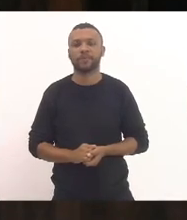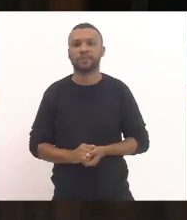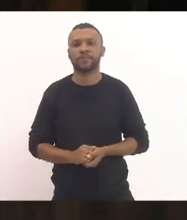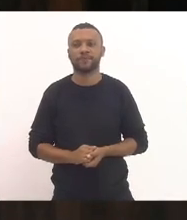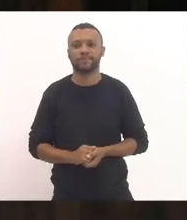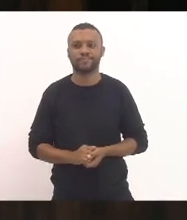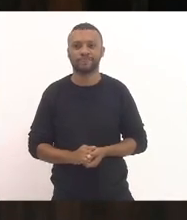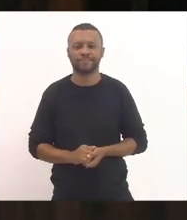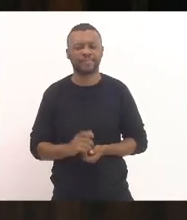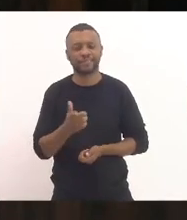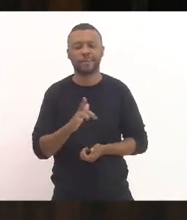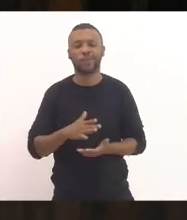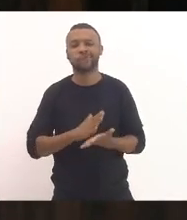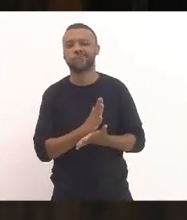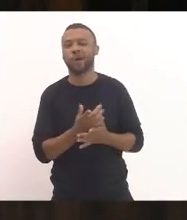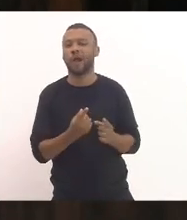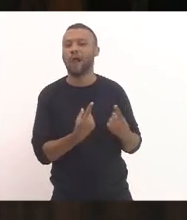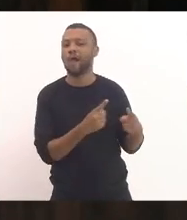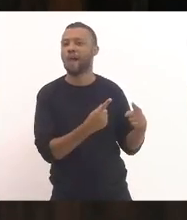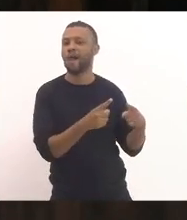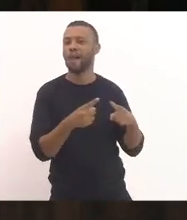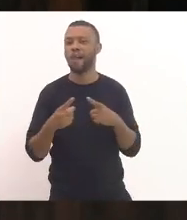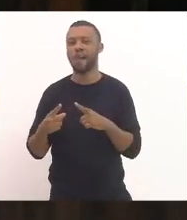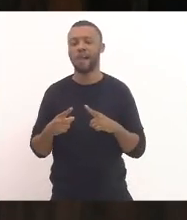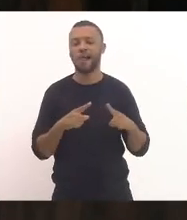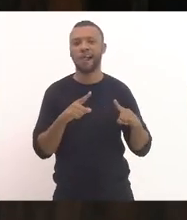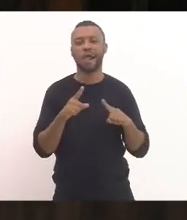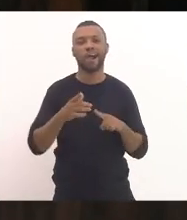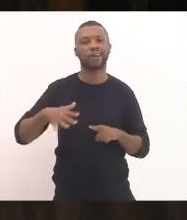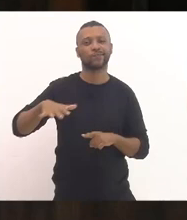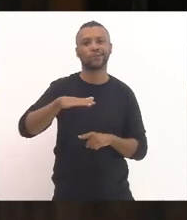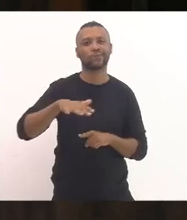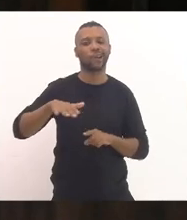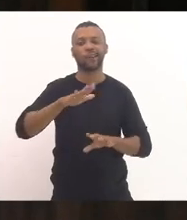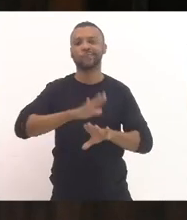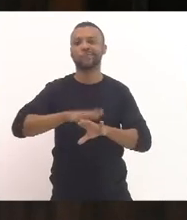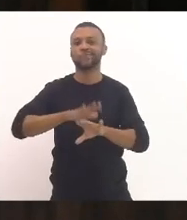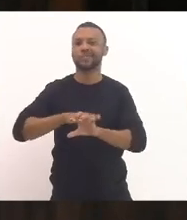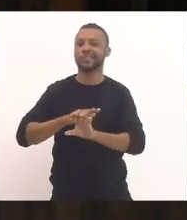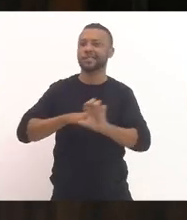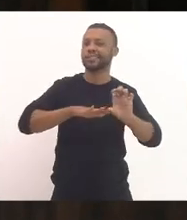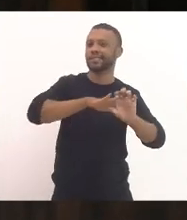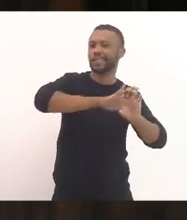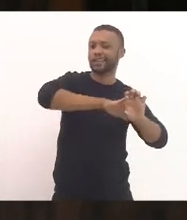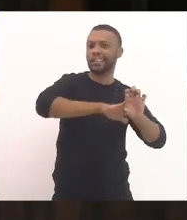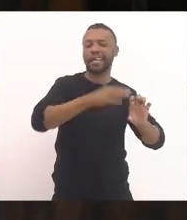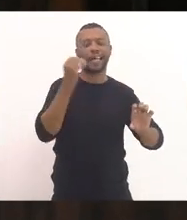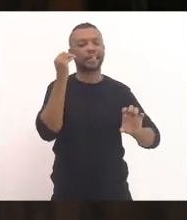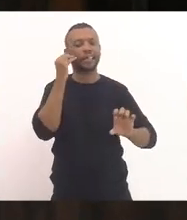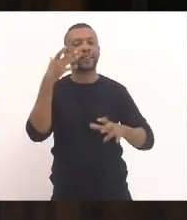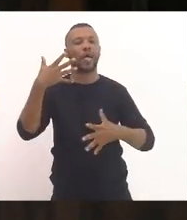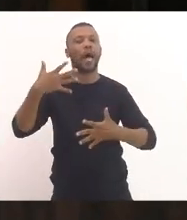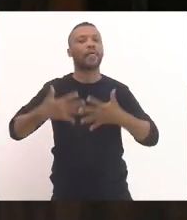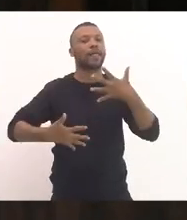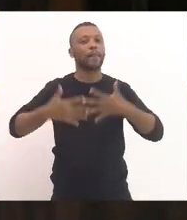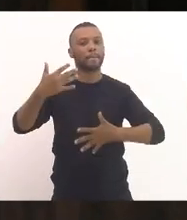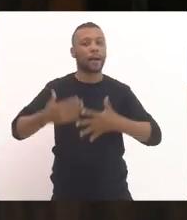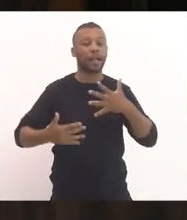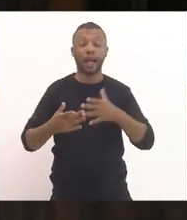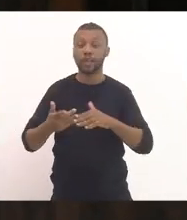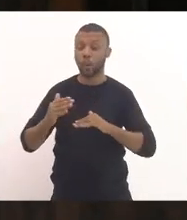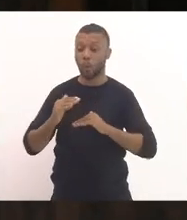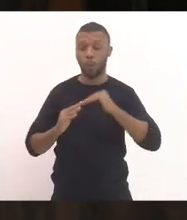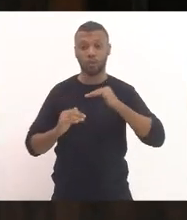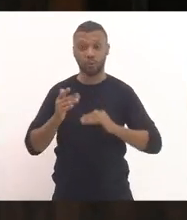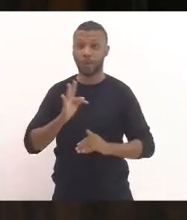a travessia é intriga deve ser incrível dos da esquerda que tentamos atrapalhar e fazer uma Polícia Civil